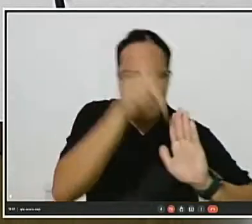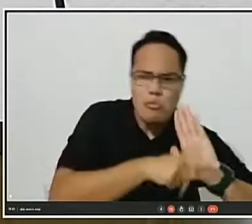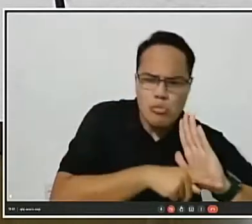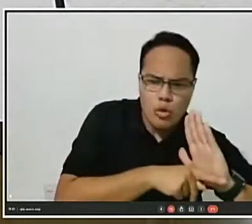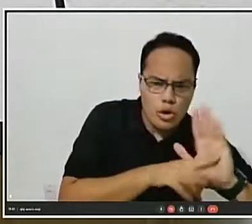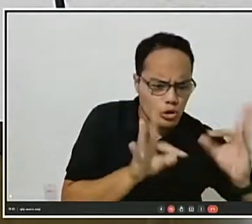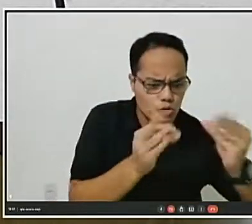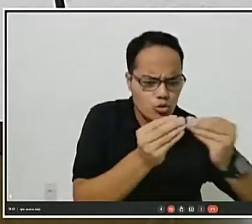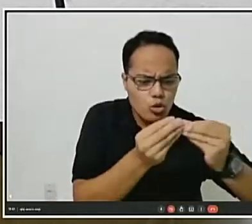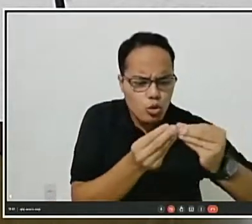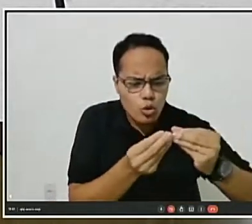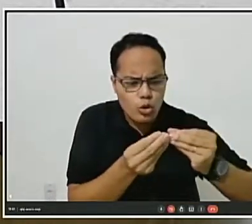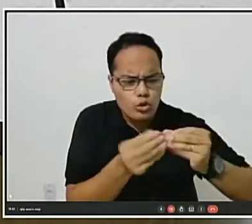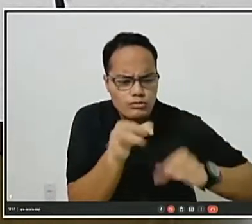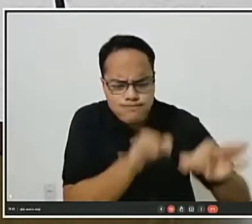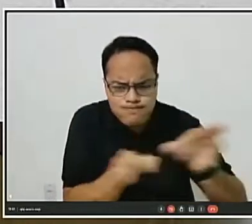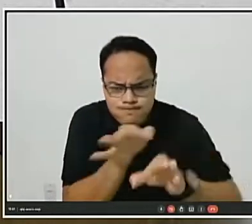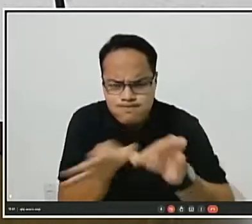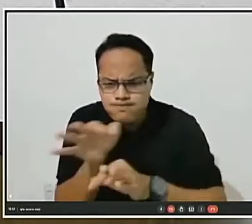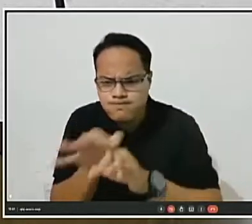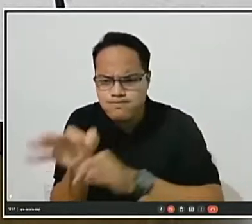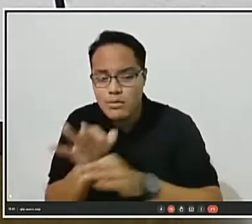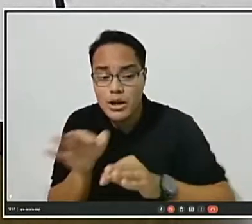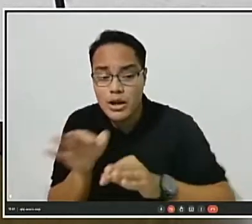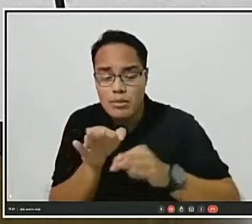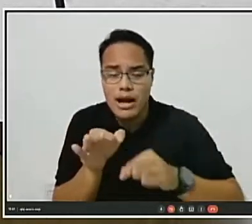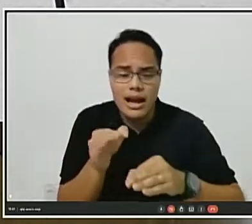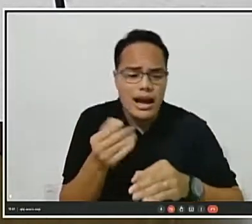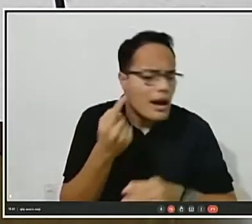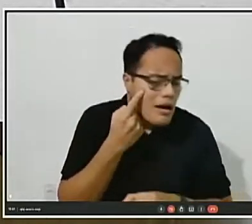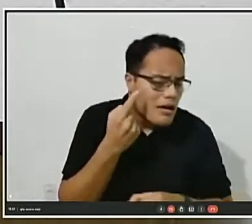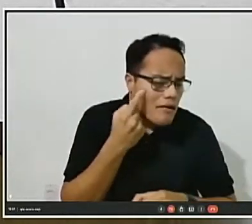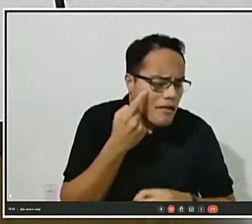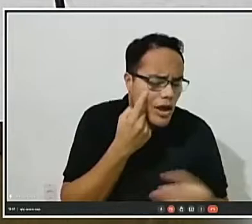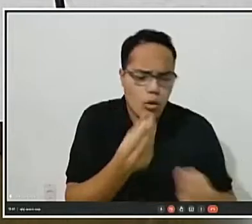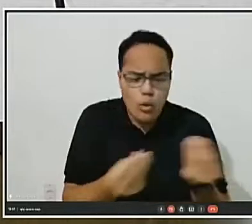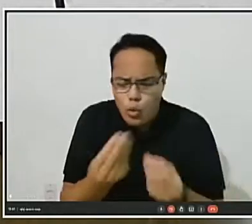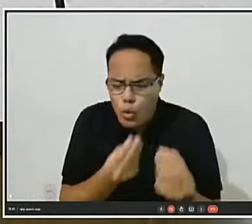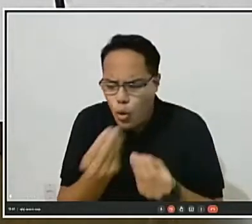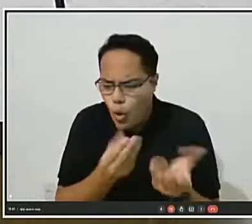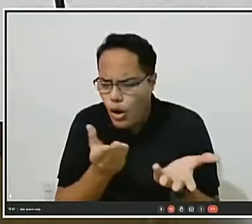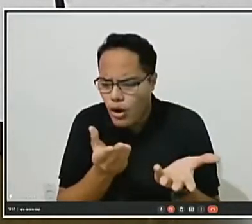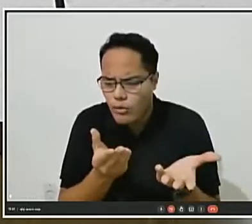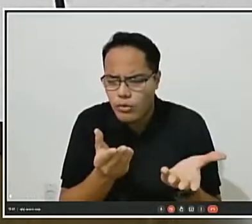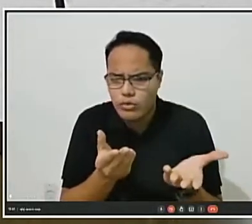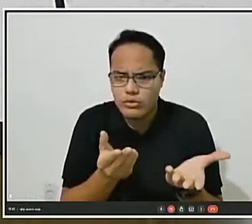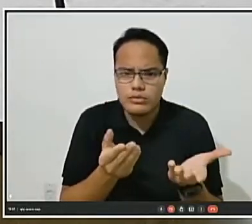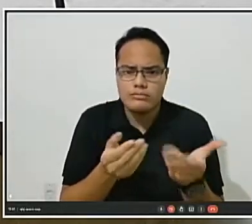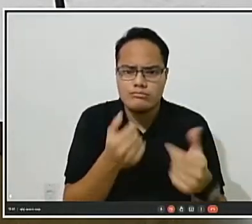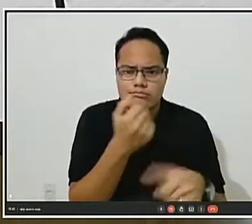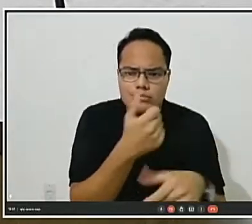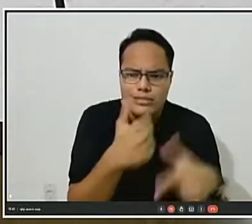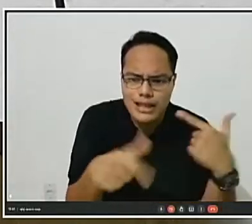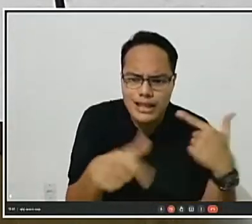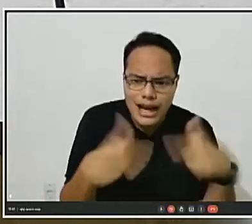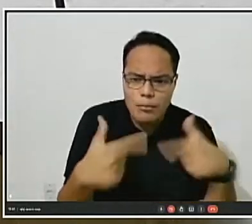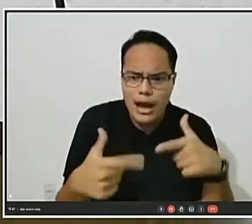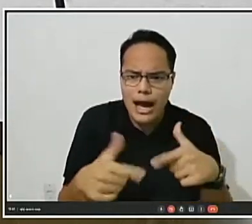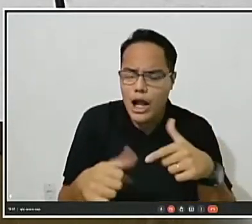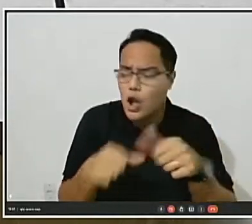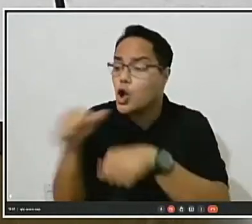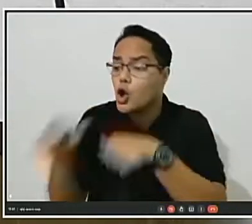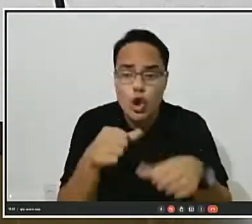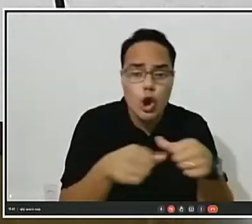entrar, para ser de novo analisado e financiado esse recurso. Então, para tudo, se o